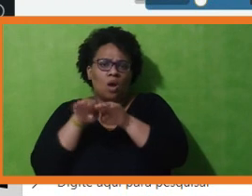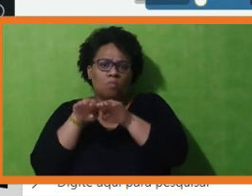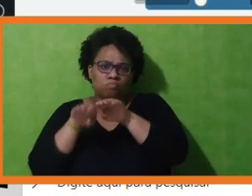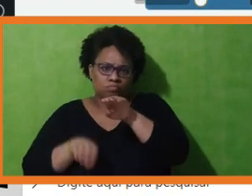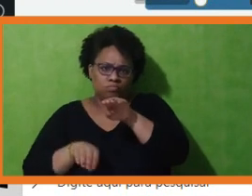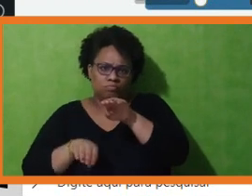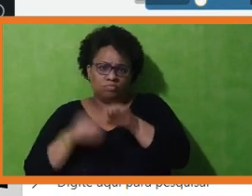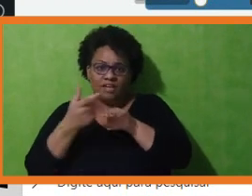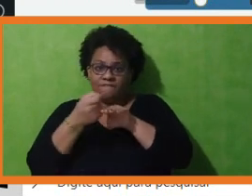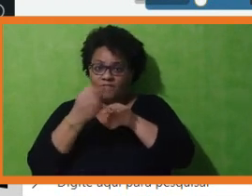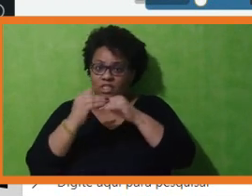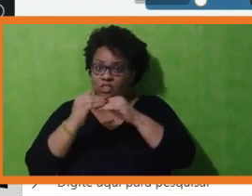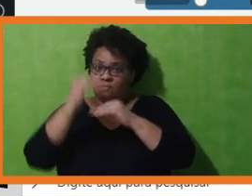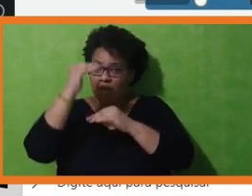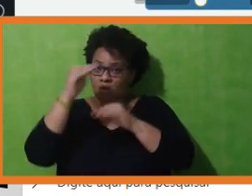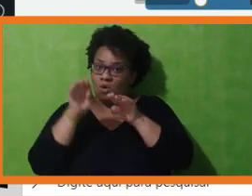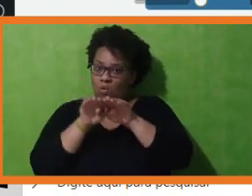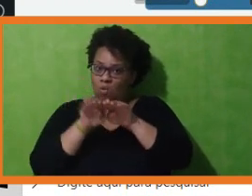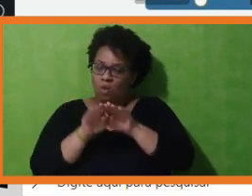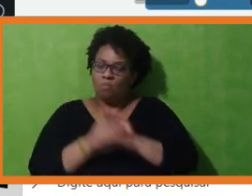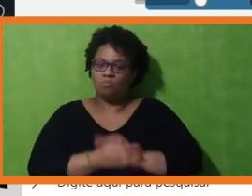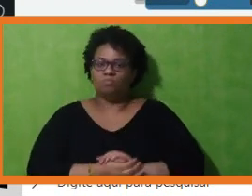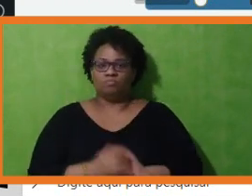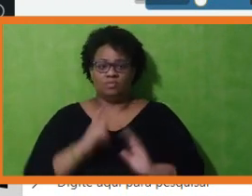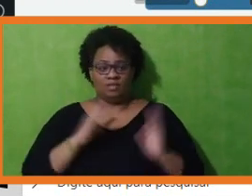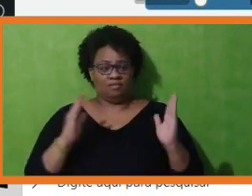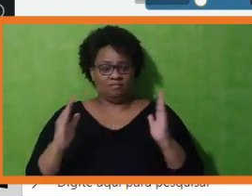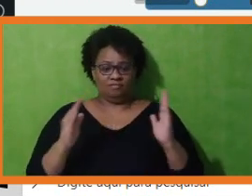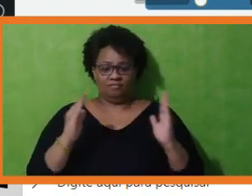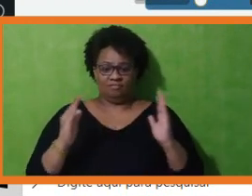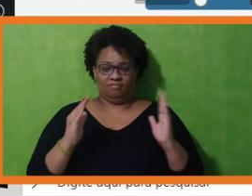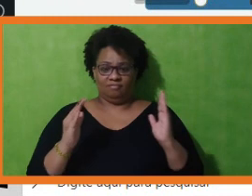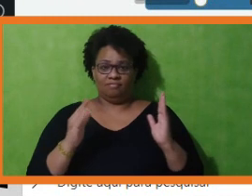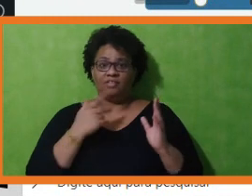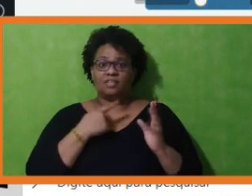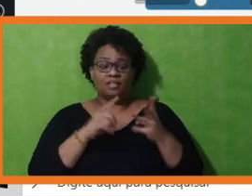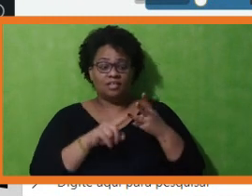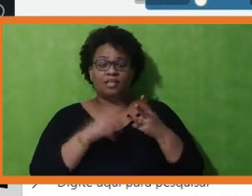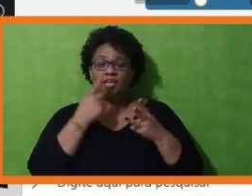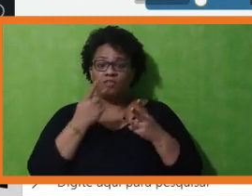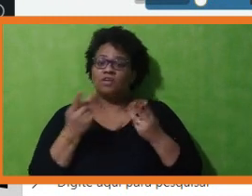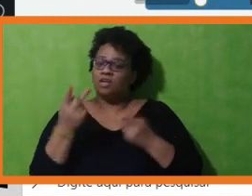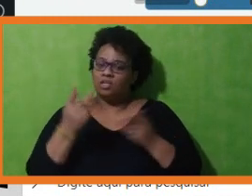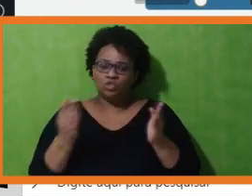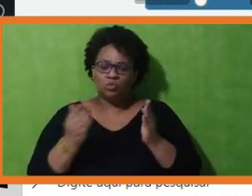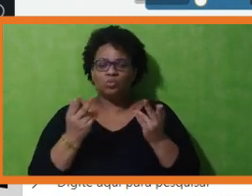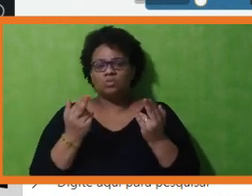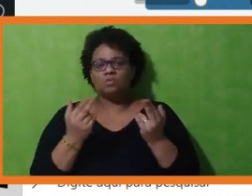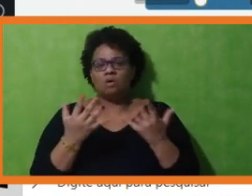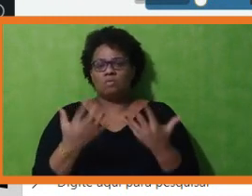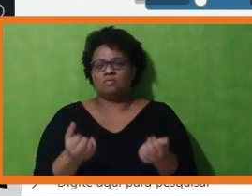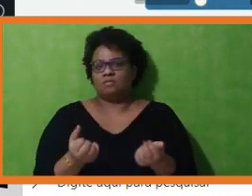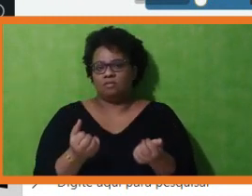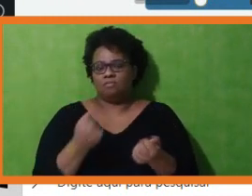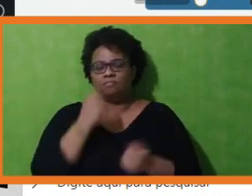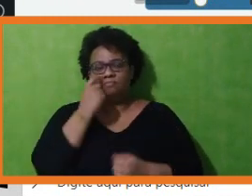133. Maior ou igual que 20 ou menor ou igual que 133. E vamos ter esse I aqui para dizer que eu quero que as duas sejam aceitas ao mesmo